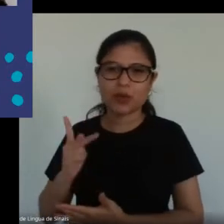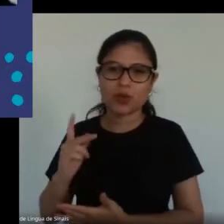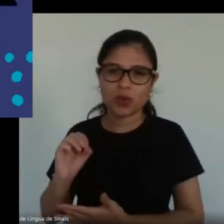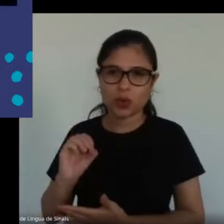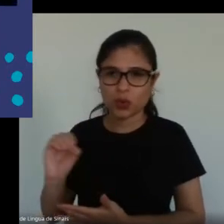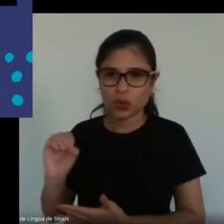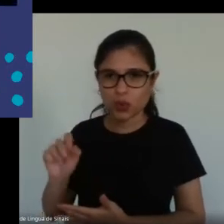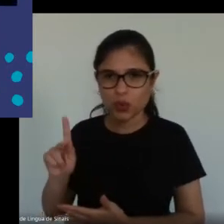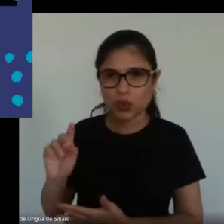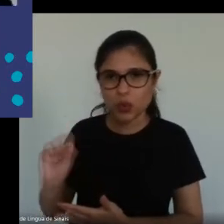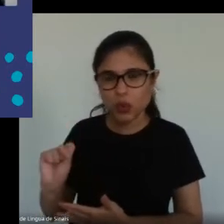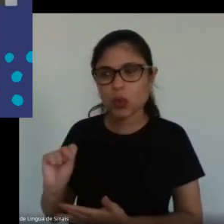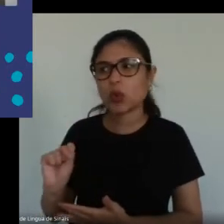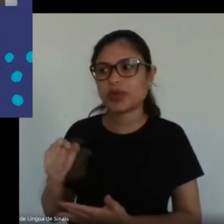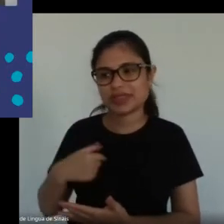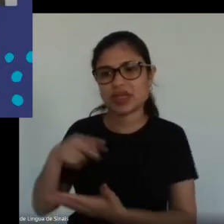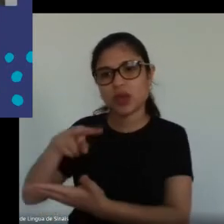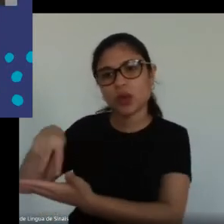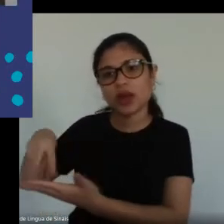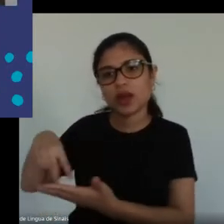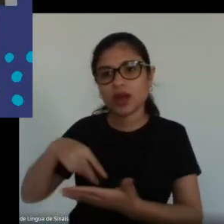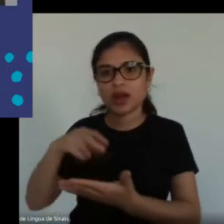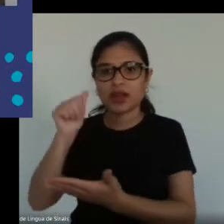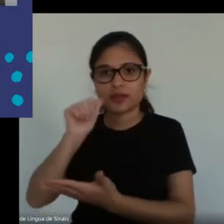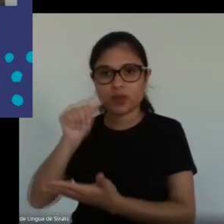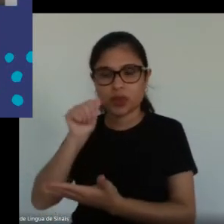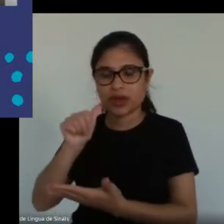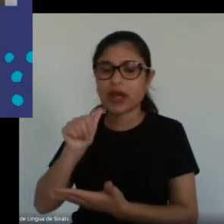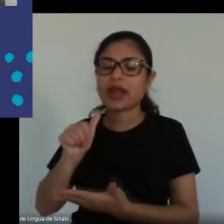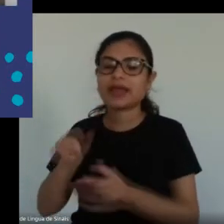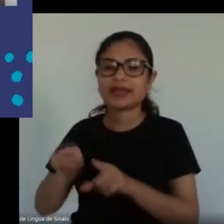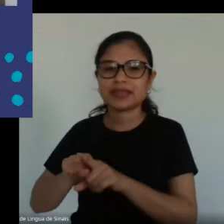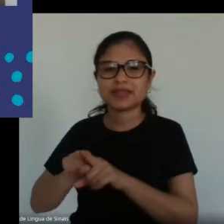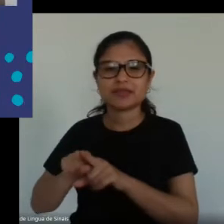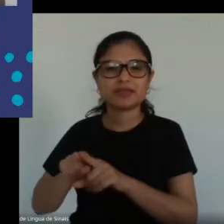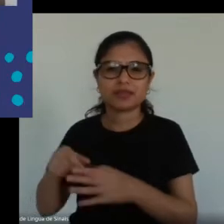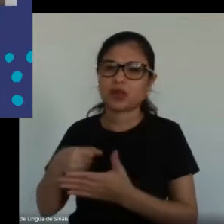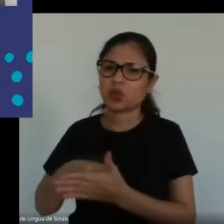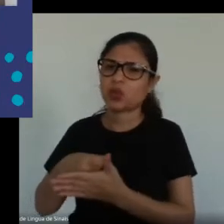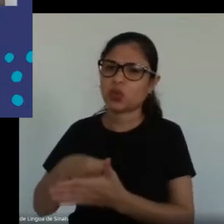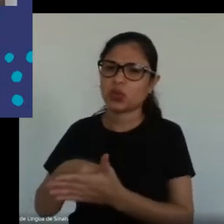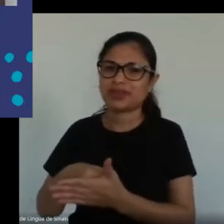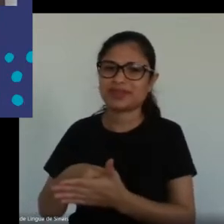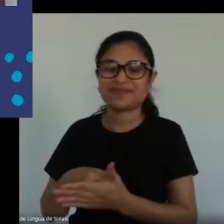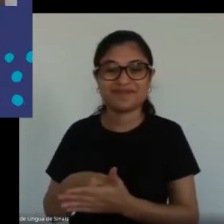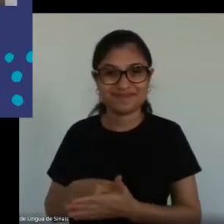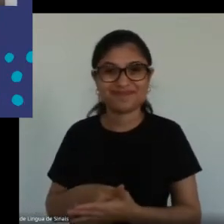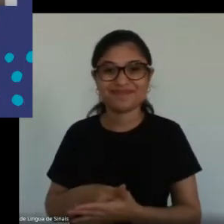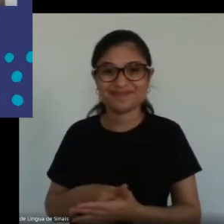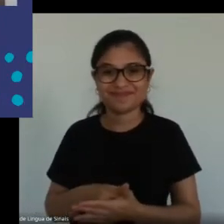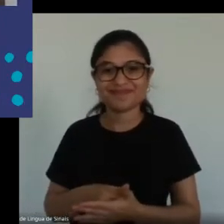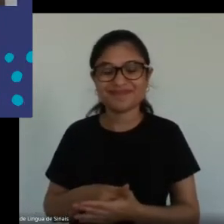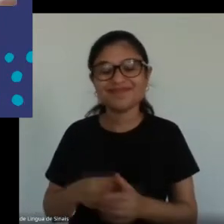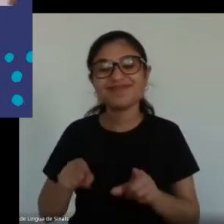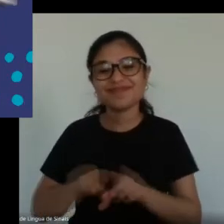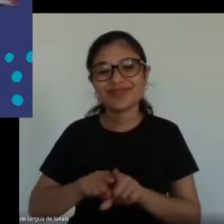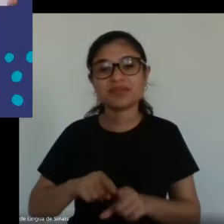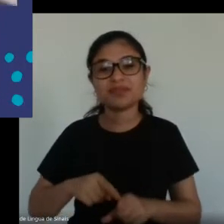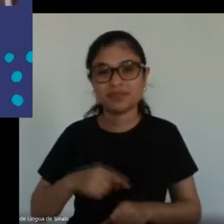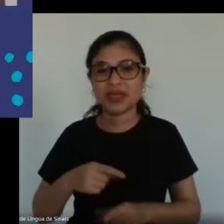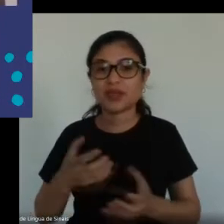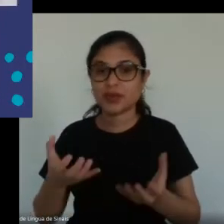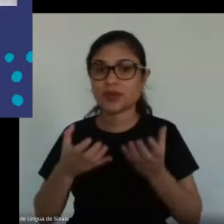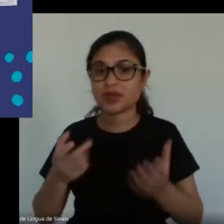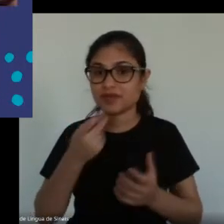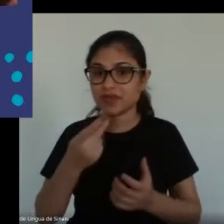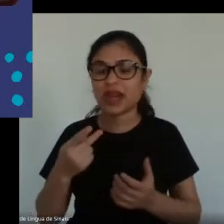muita luta, né? E aí, eu não mostrei o livro. Aí eu gostaria de dizer que